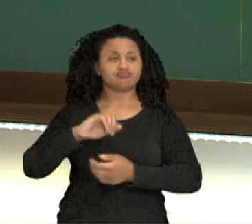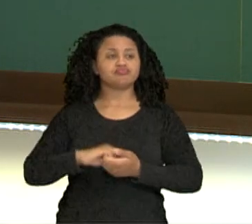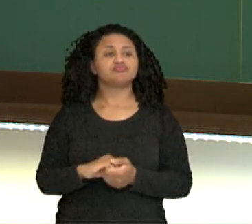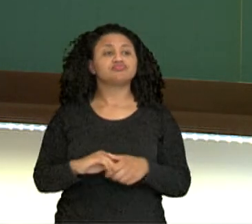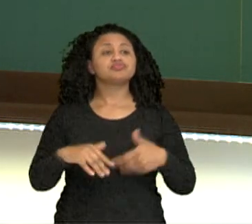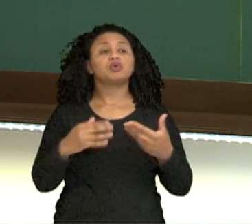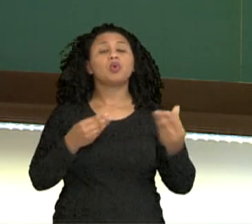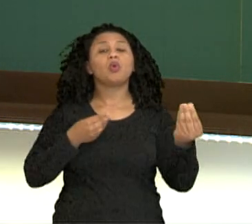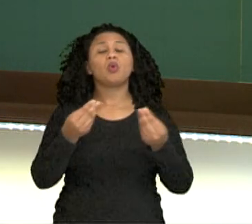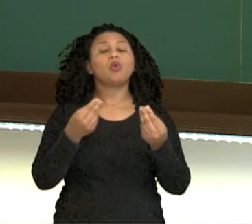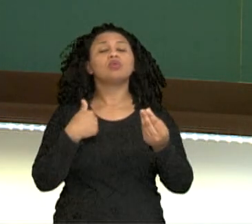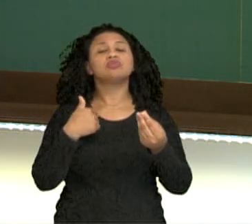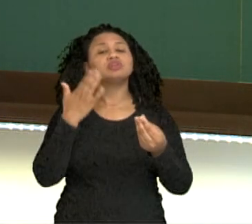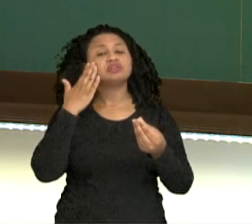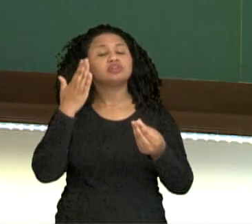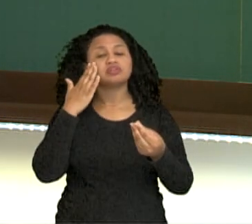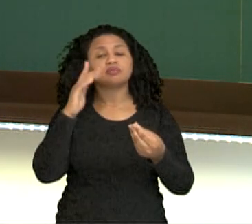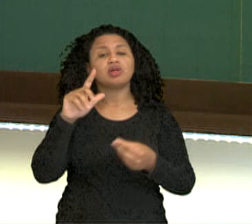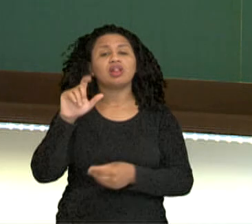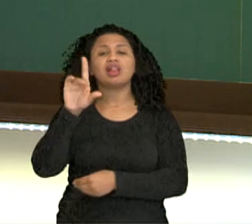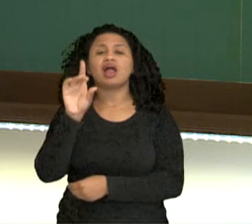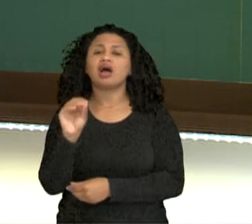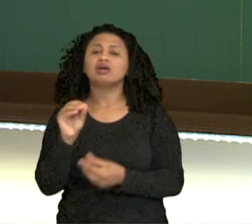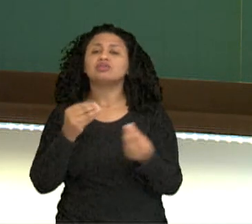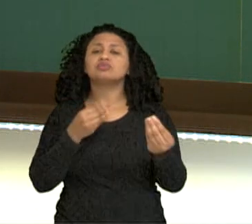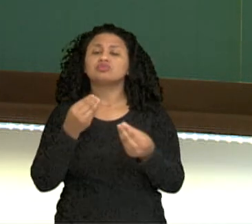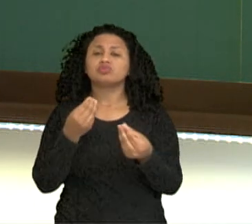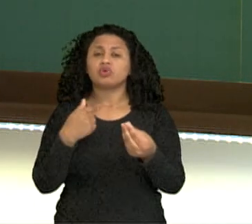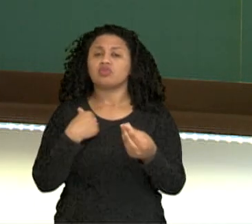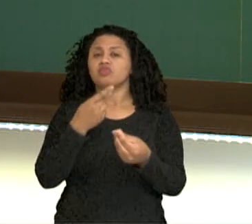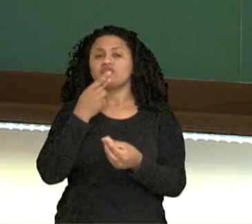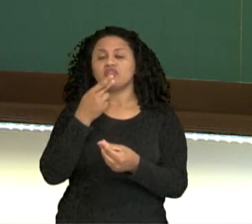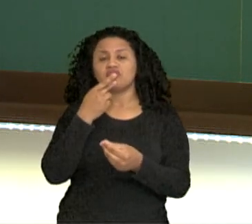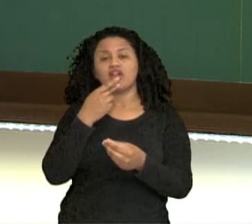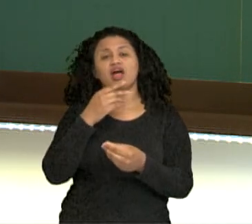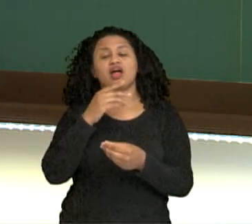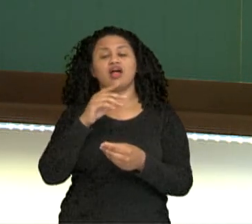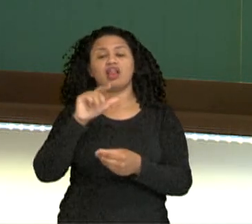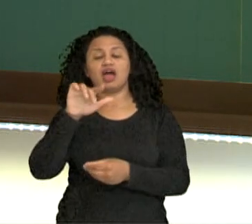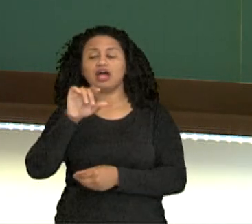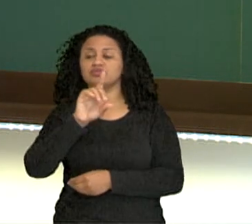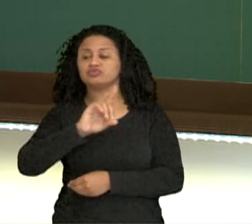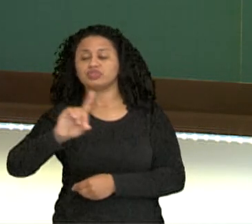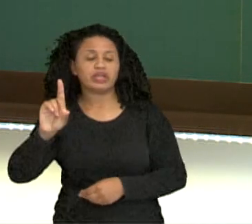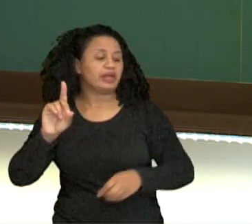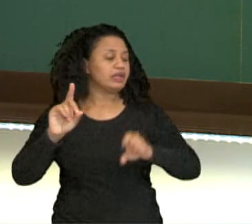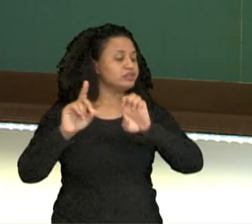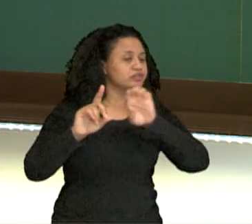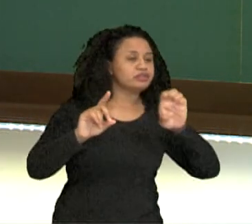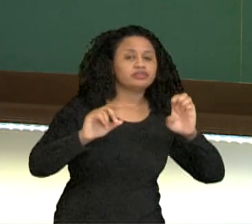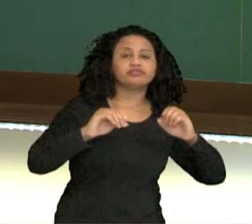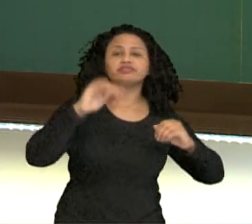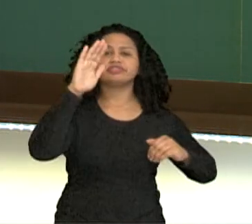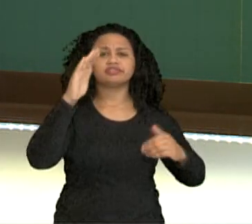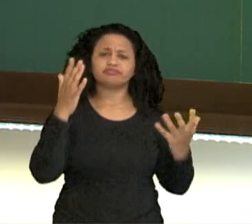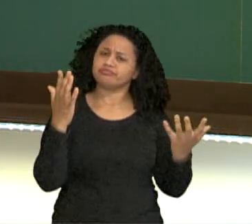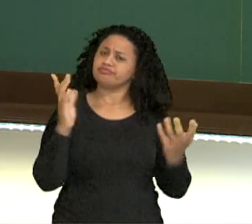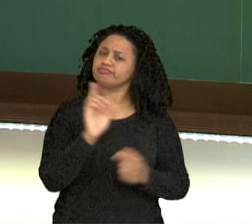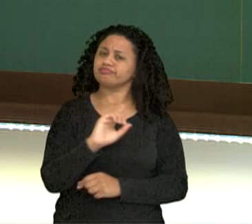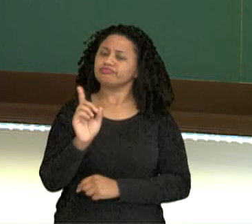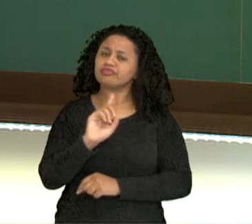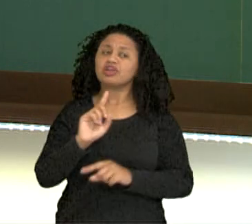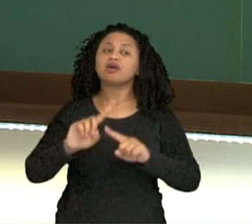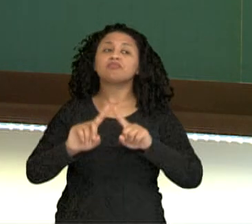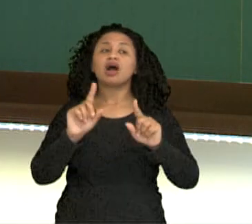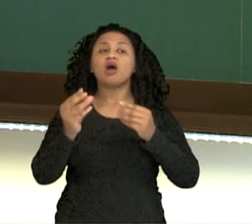que a gente indica o lado de um triângulo, A gente não vai falar lado direito, lado esquerdo, lado de cima. A gente fala